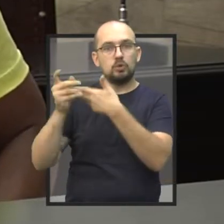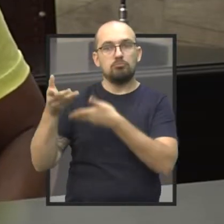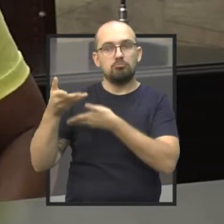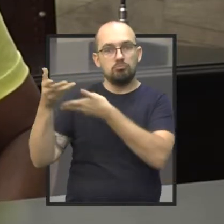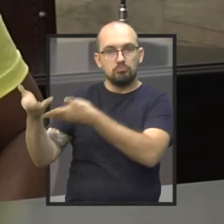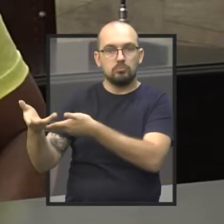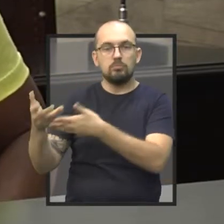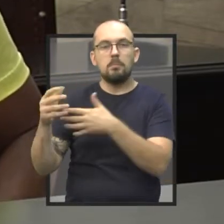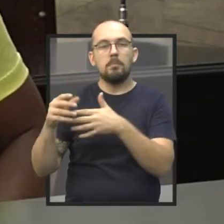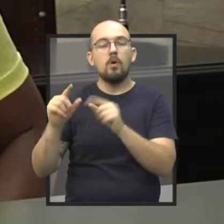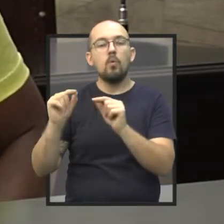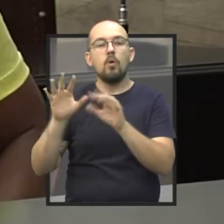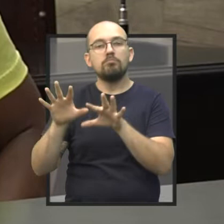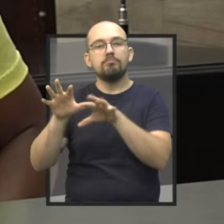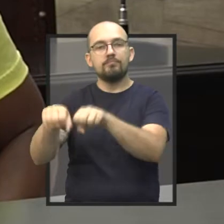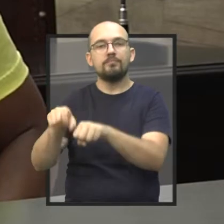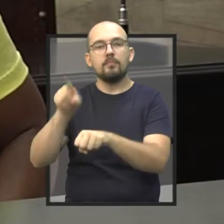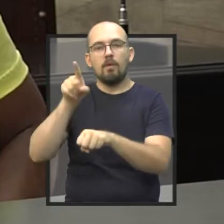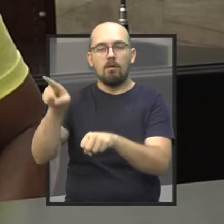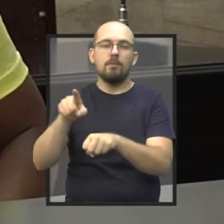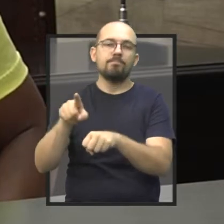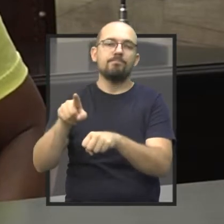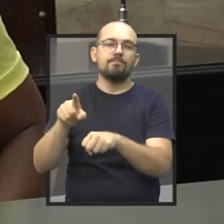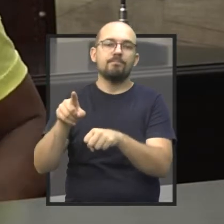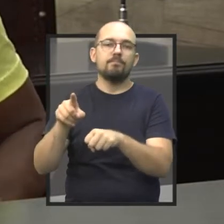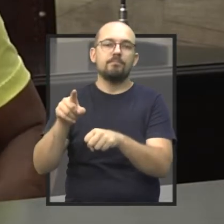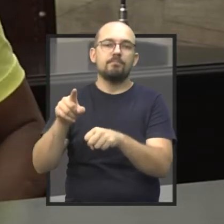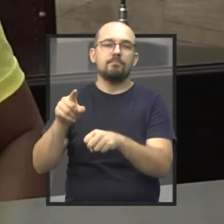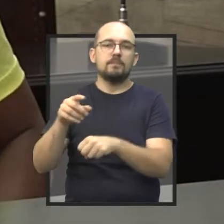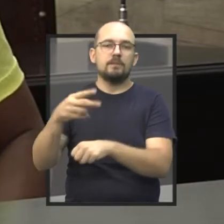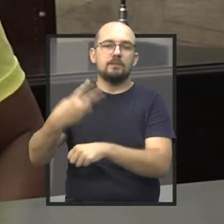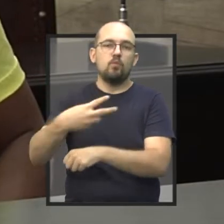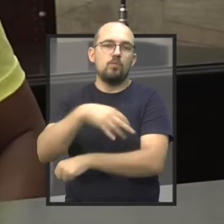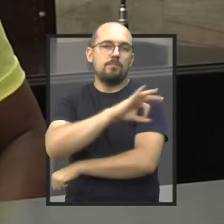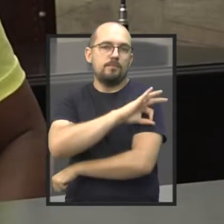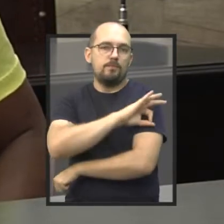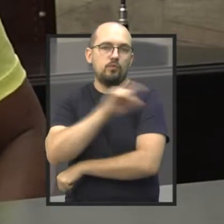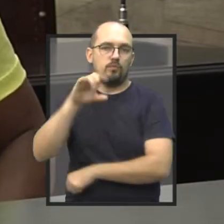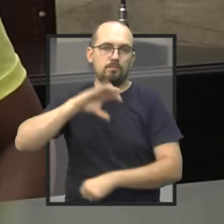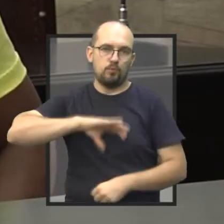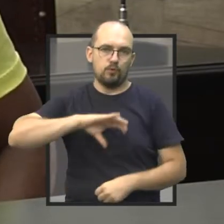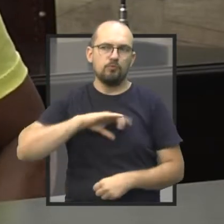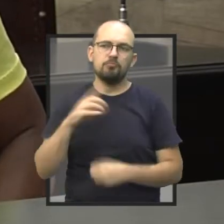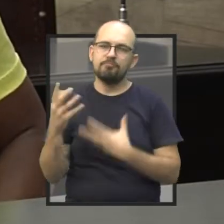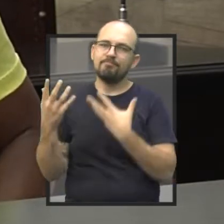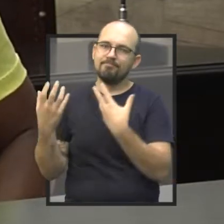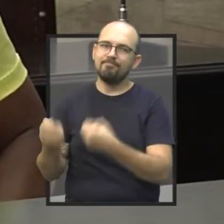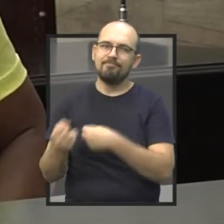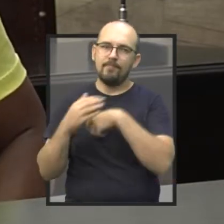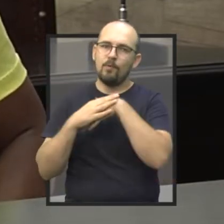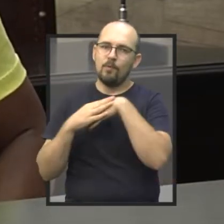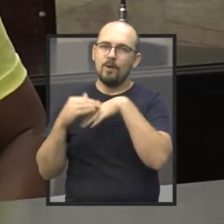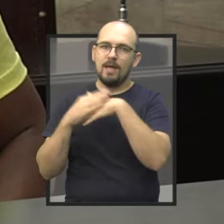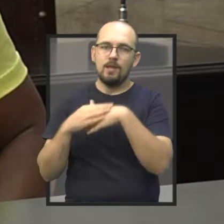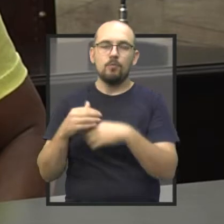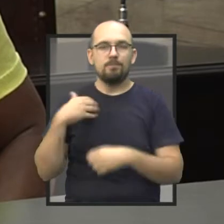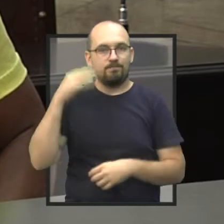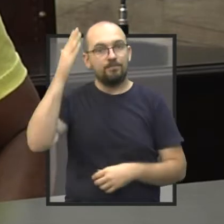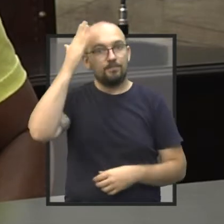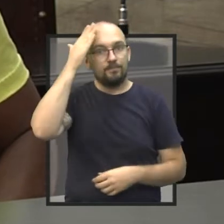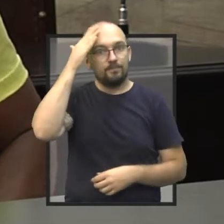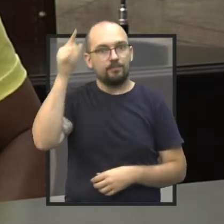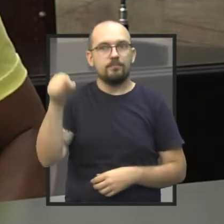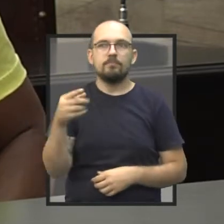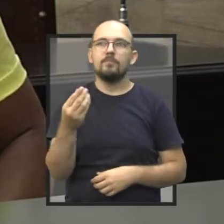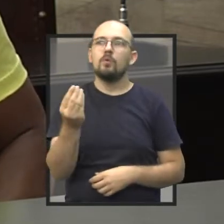executivo para estar assumindo a subprefeitura do distrito. Então, estou recebendo com bastante carinho, né? Eu sei que é uma situação